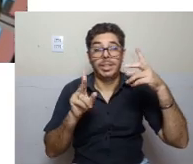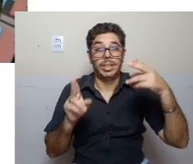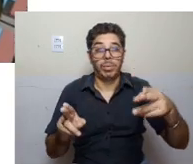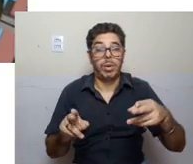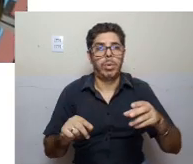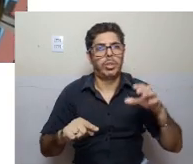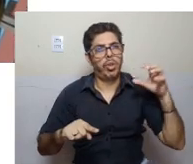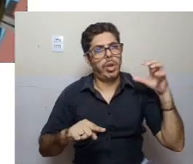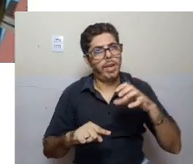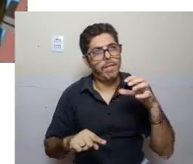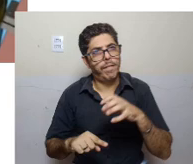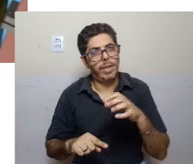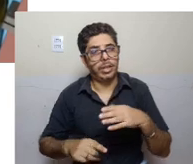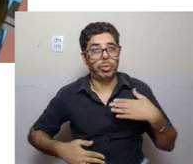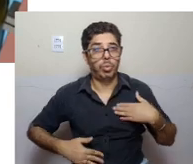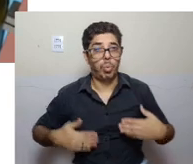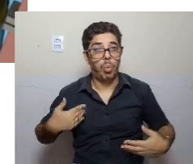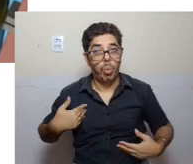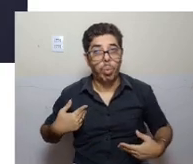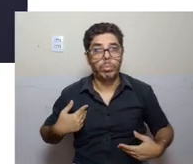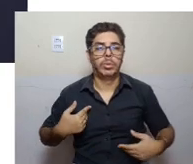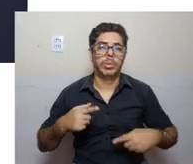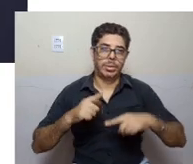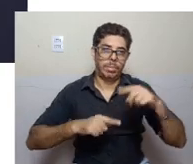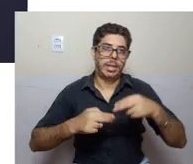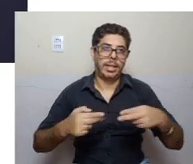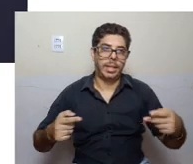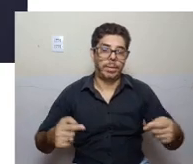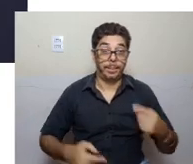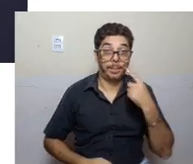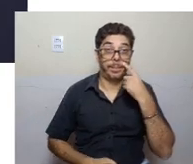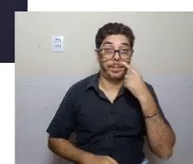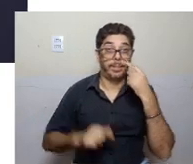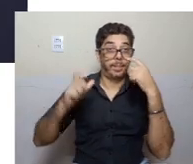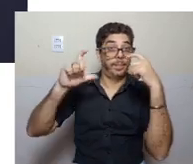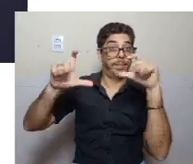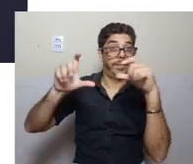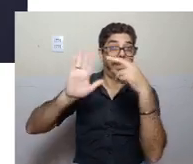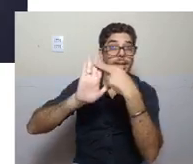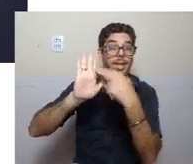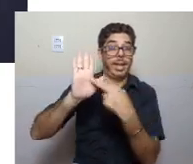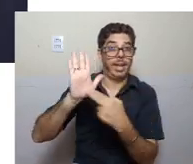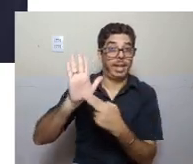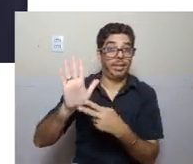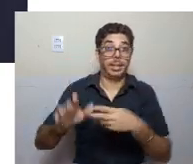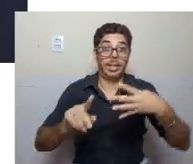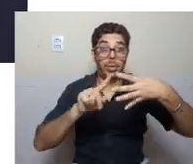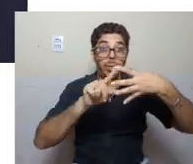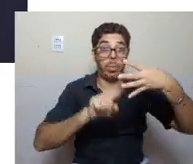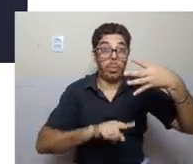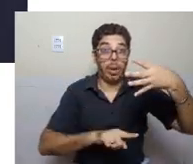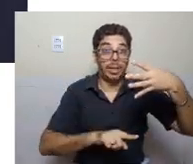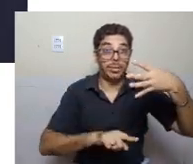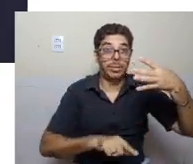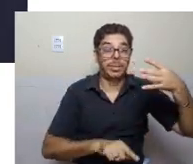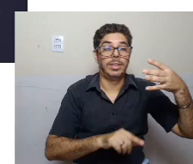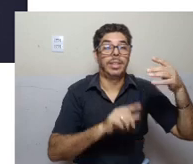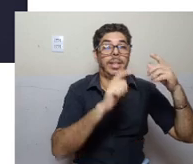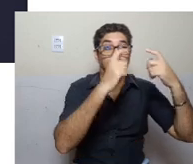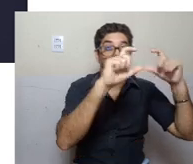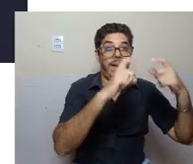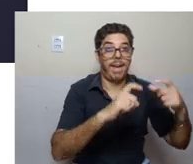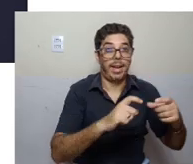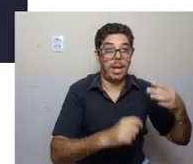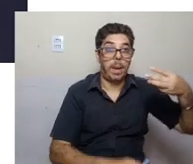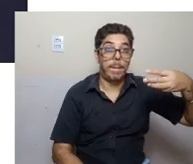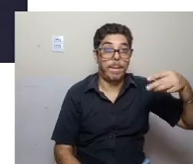dos efeitos dos campos sobre a matéria. Além disso, a força de Lorentz se junta às 4 equações de Maxwell para